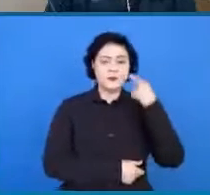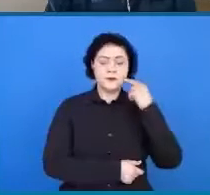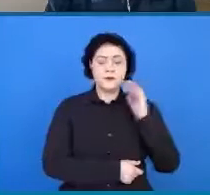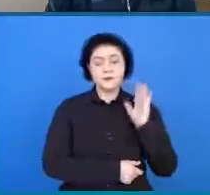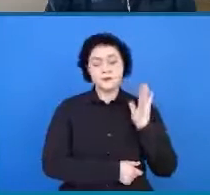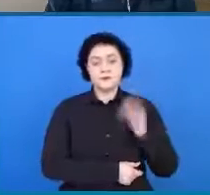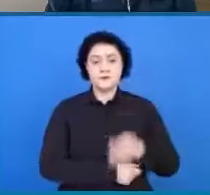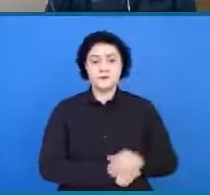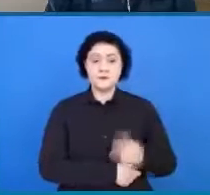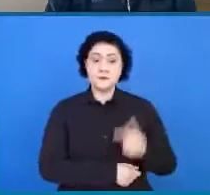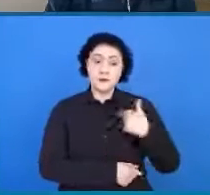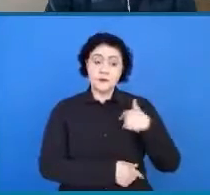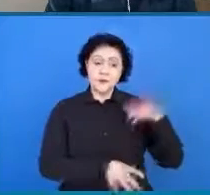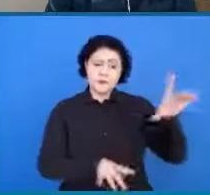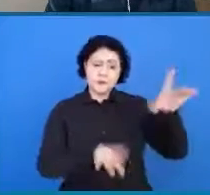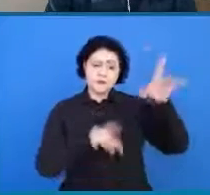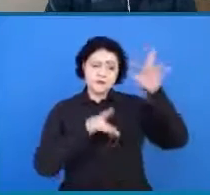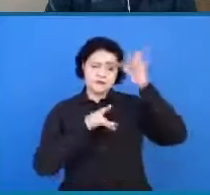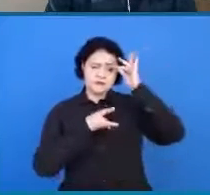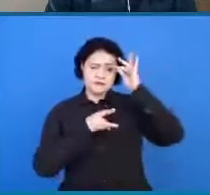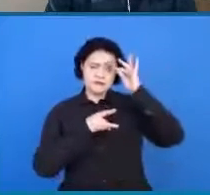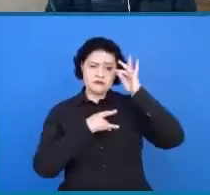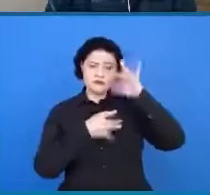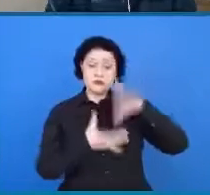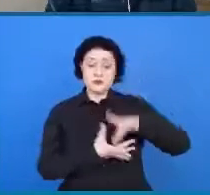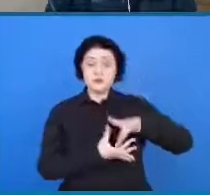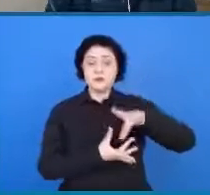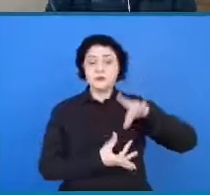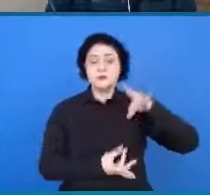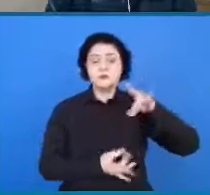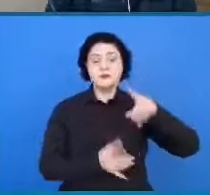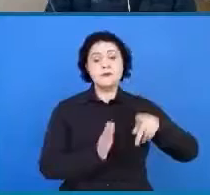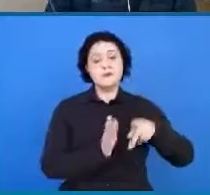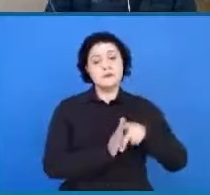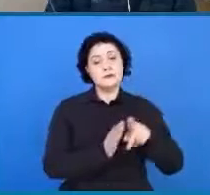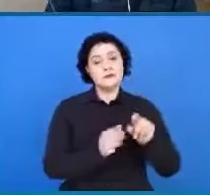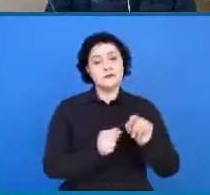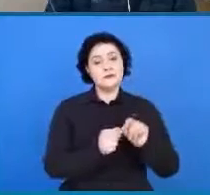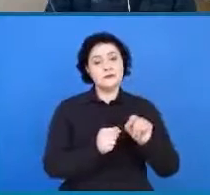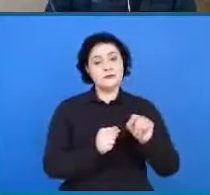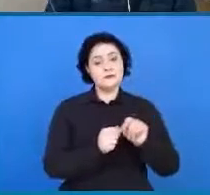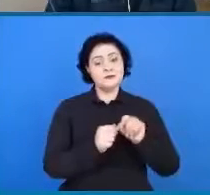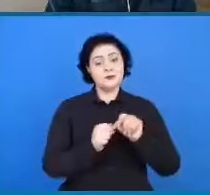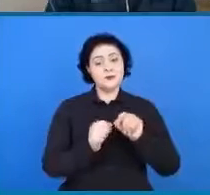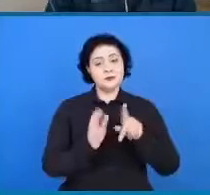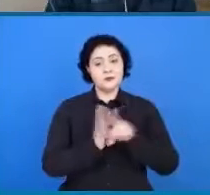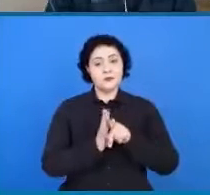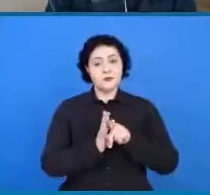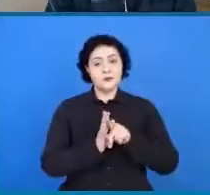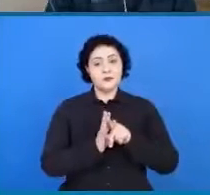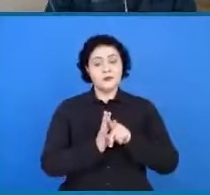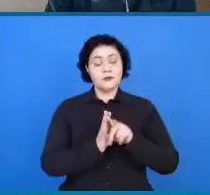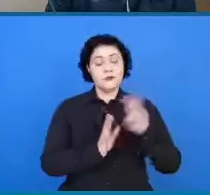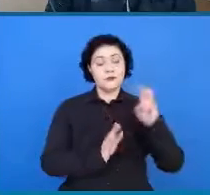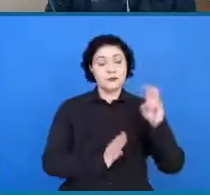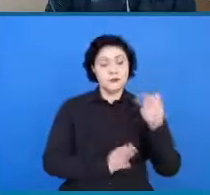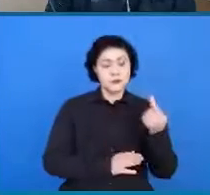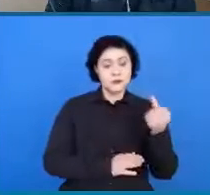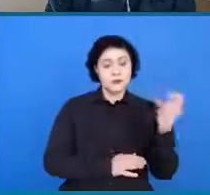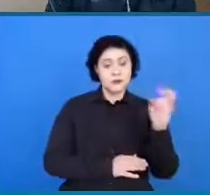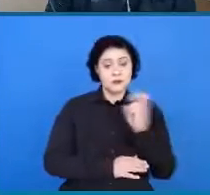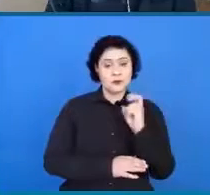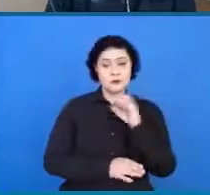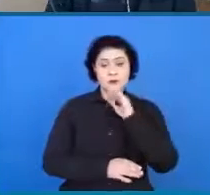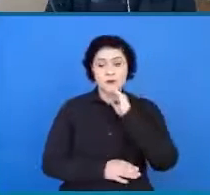eu fui incluído pelos espíritos para incluir esse programa 6:55 da tarde então por favor